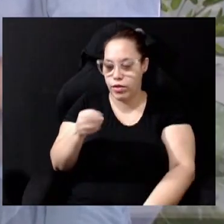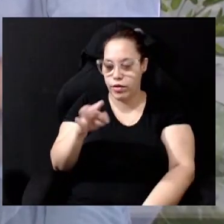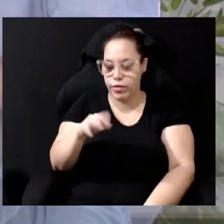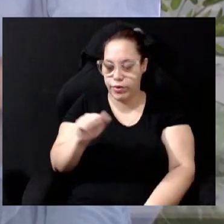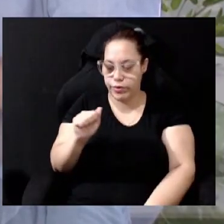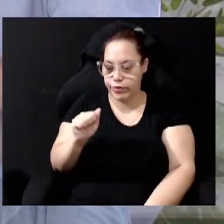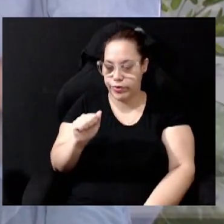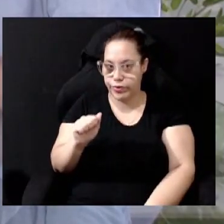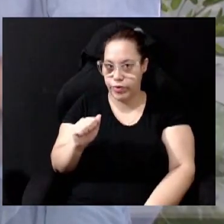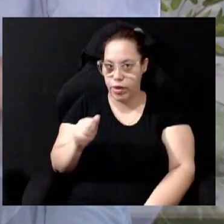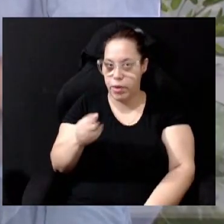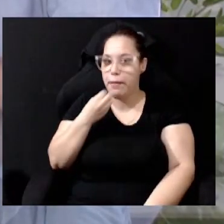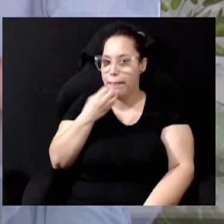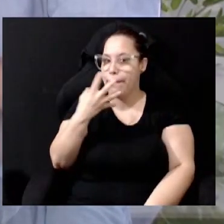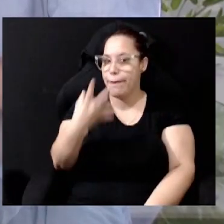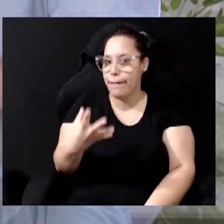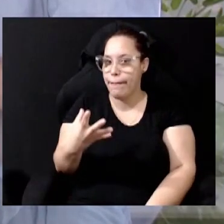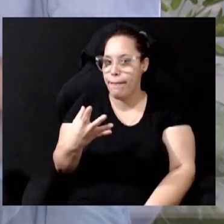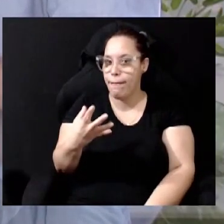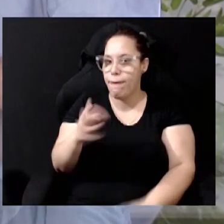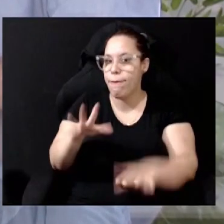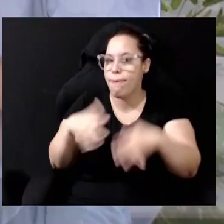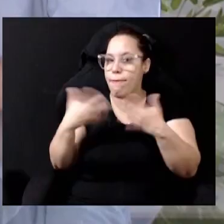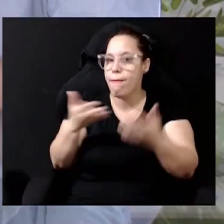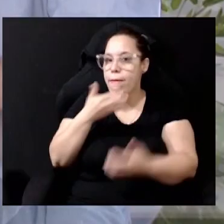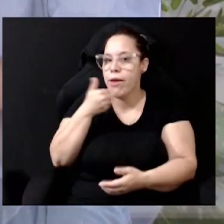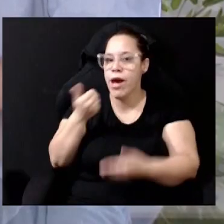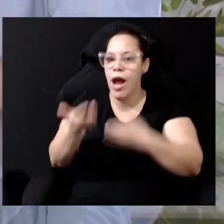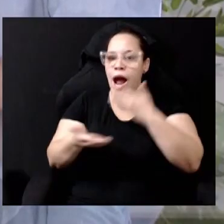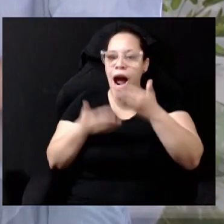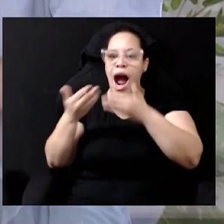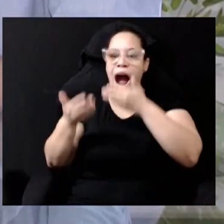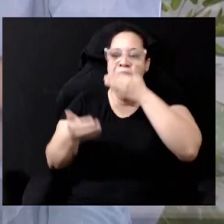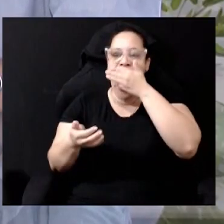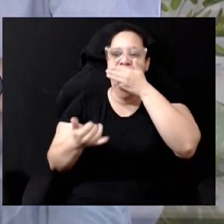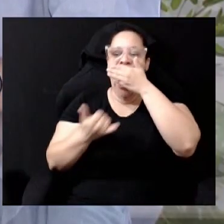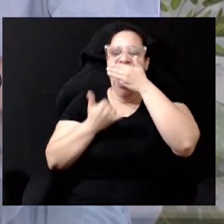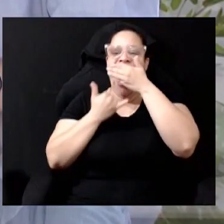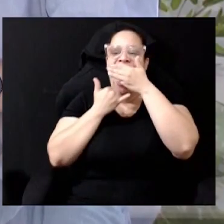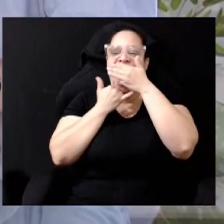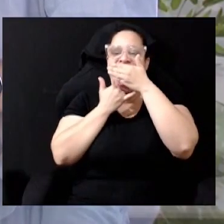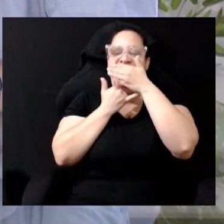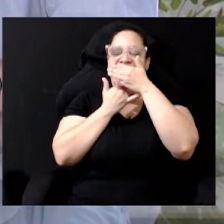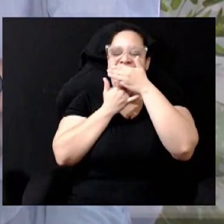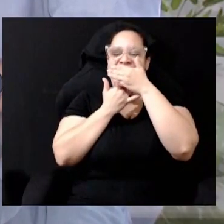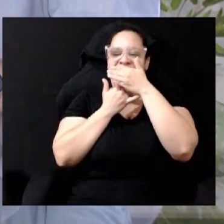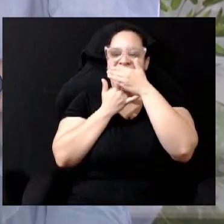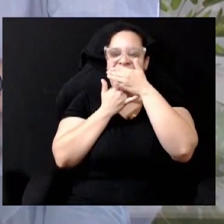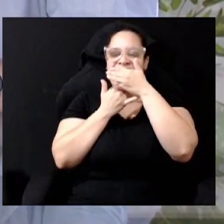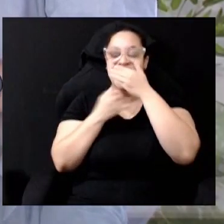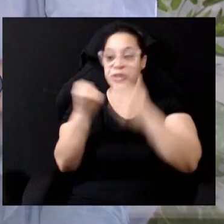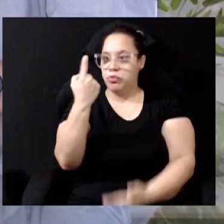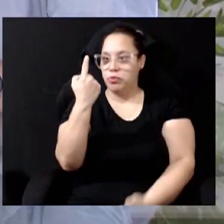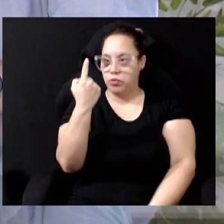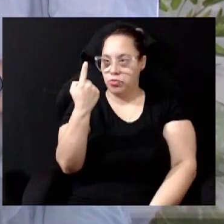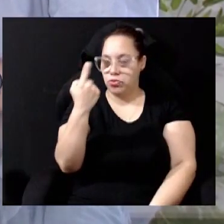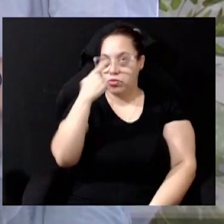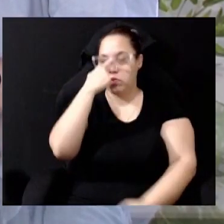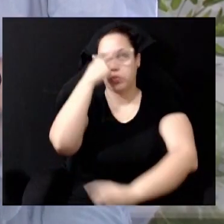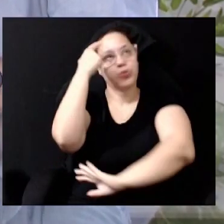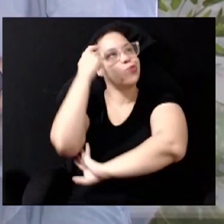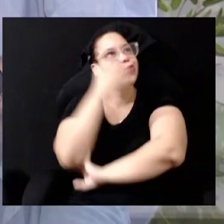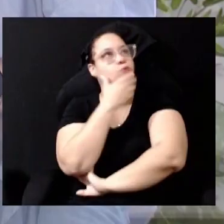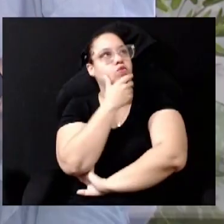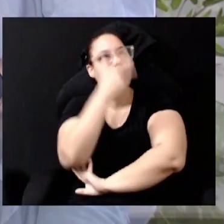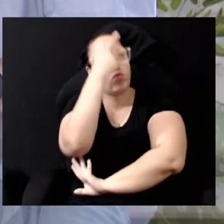muito bem, né? Então, quais são as melhores formas de aproveitar esse benefício? Olha, a primeira coisa, eu acho que as pessoas precisam ter